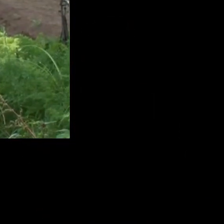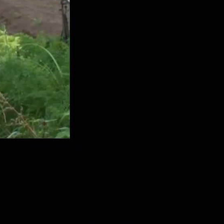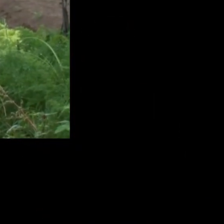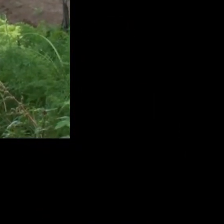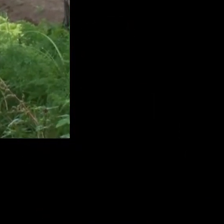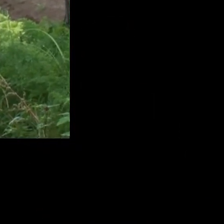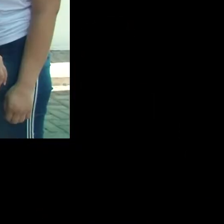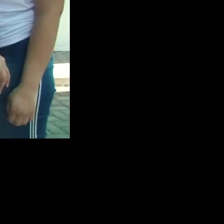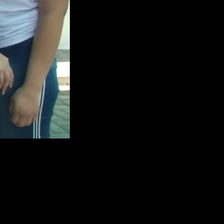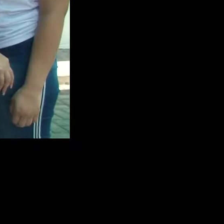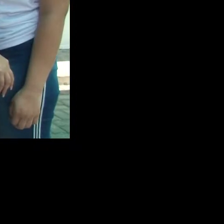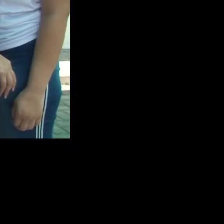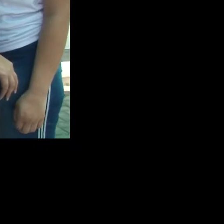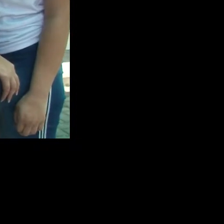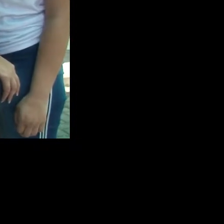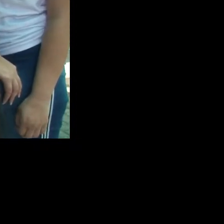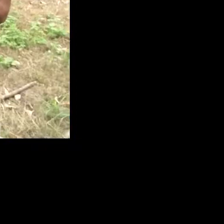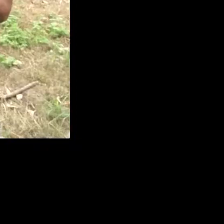e